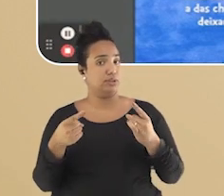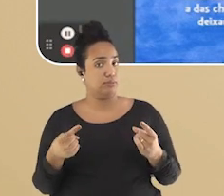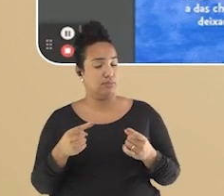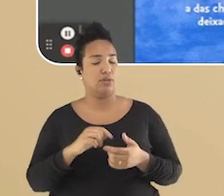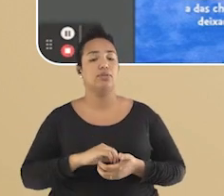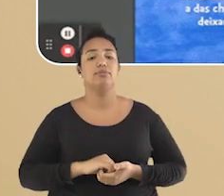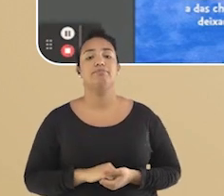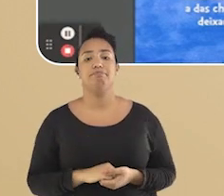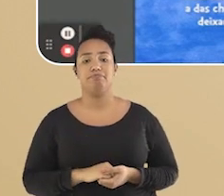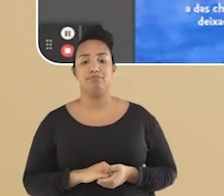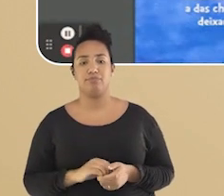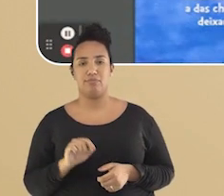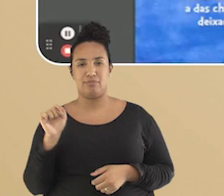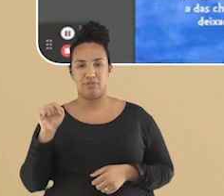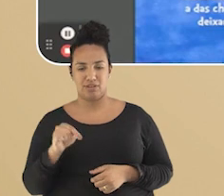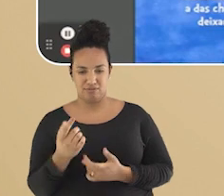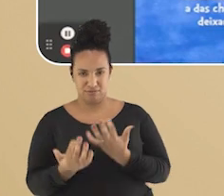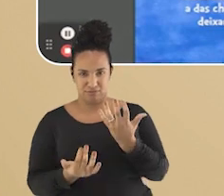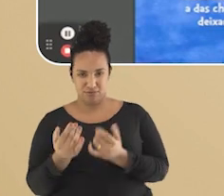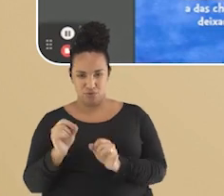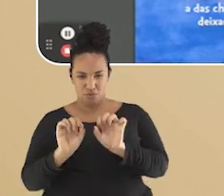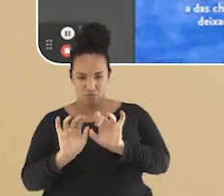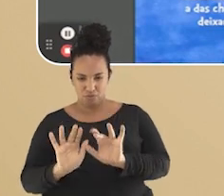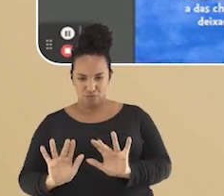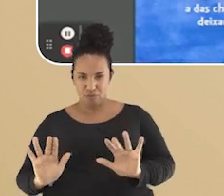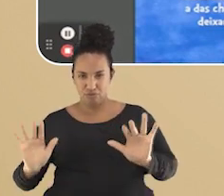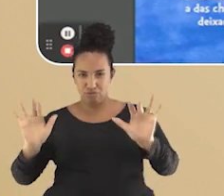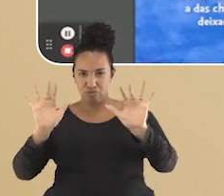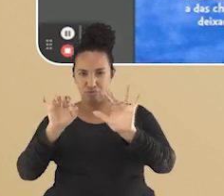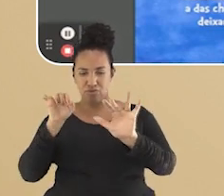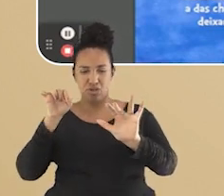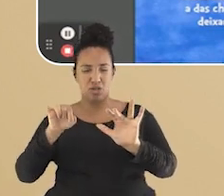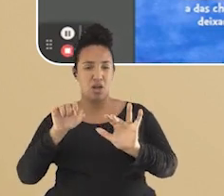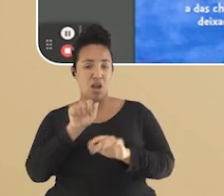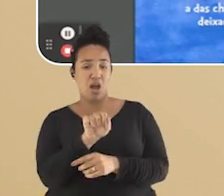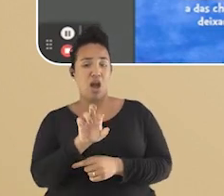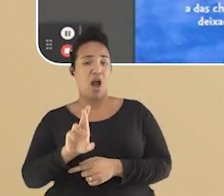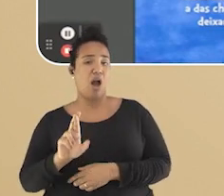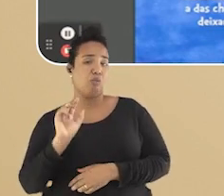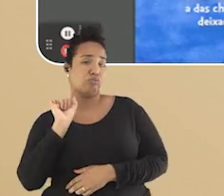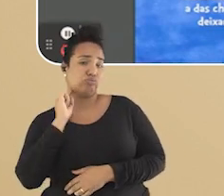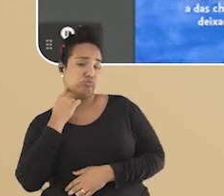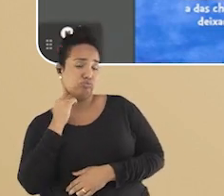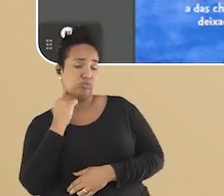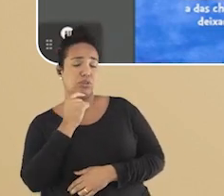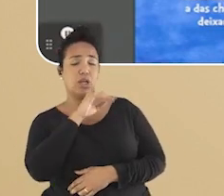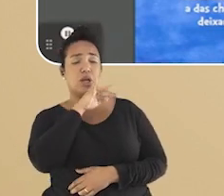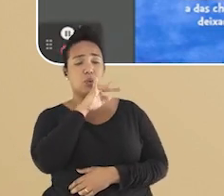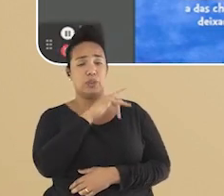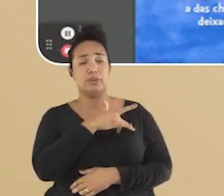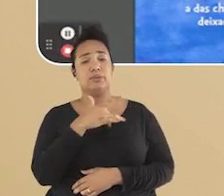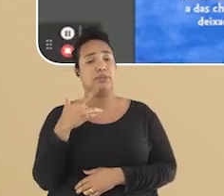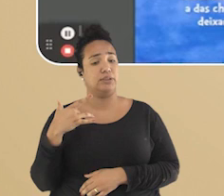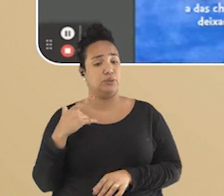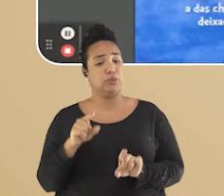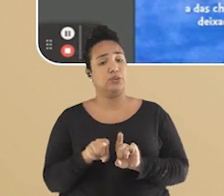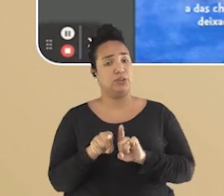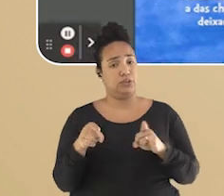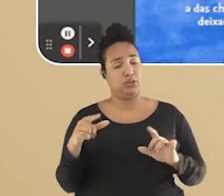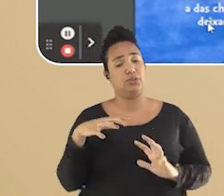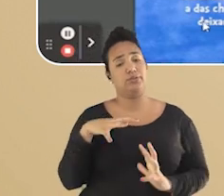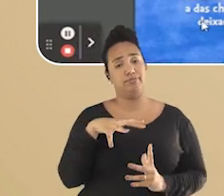fumaça polui o ar que respiramos. Isso é péssimo para a nossa saúde e para a terra. A fumaça